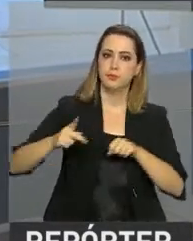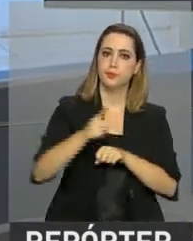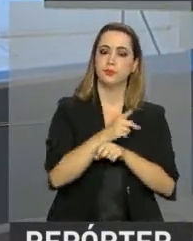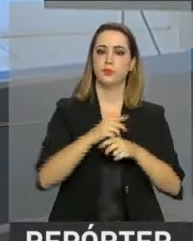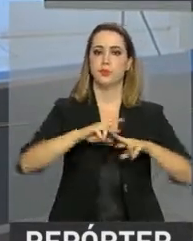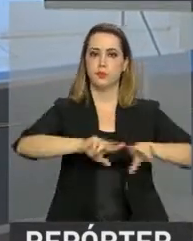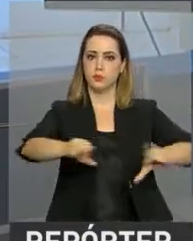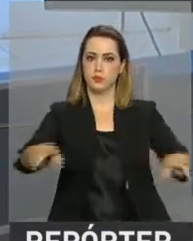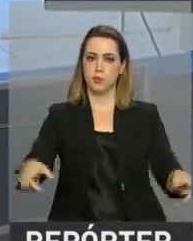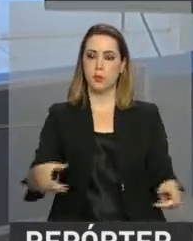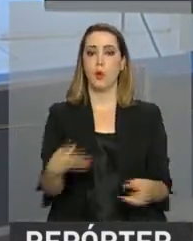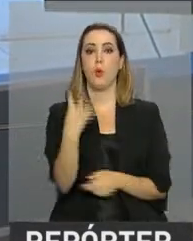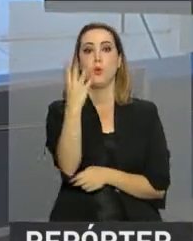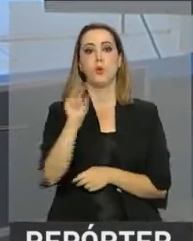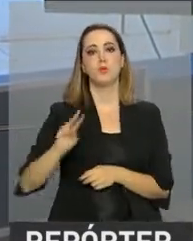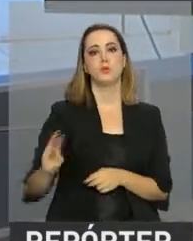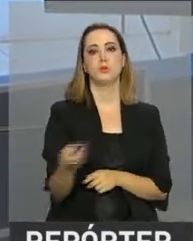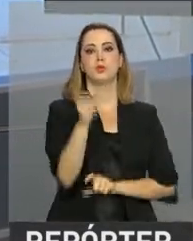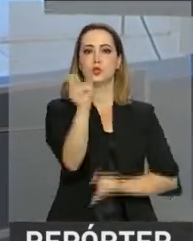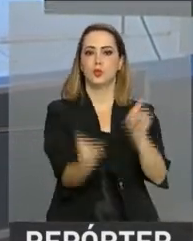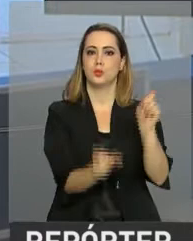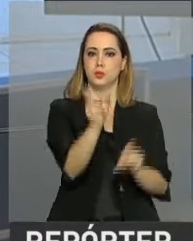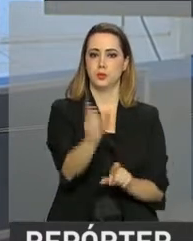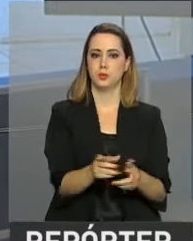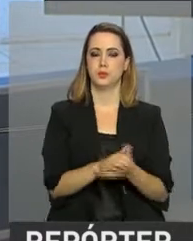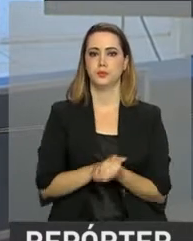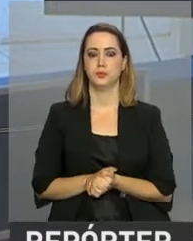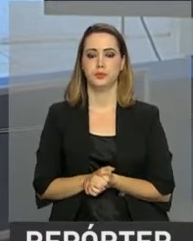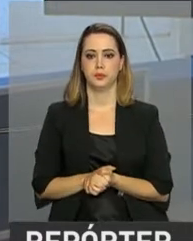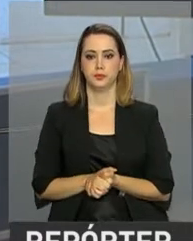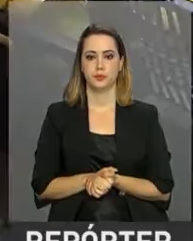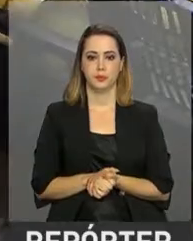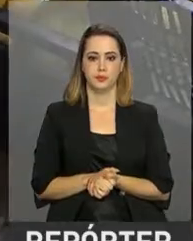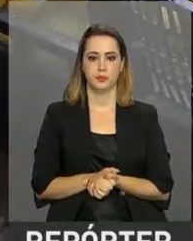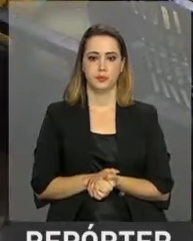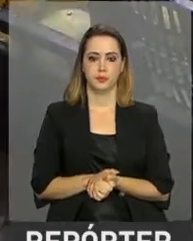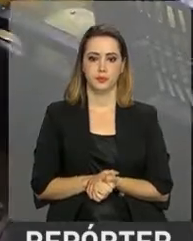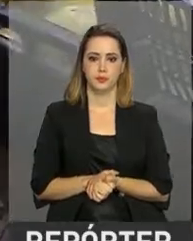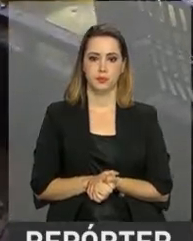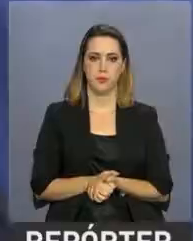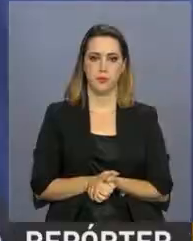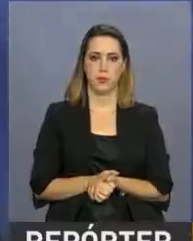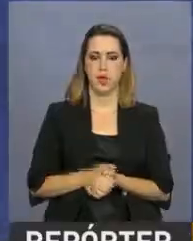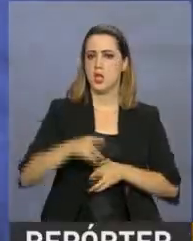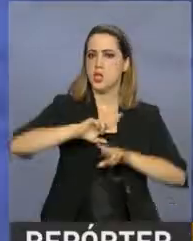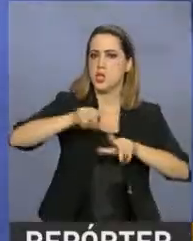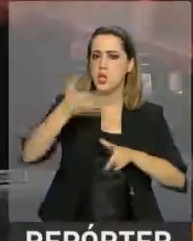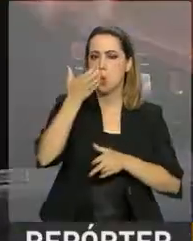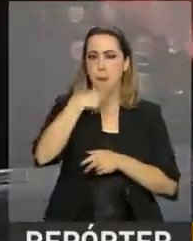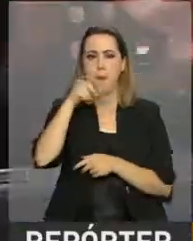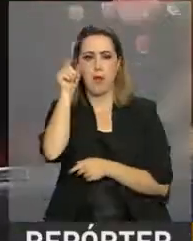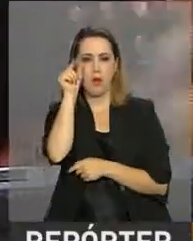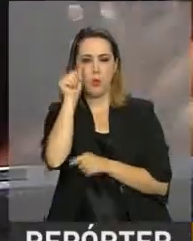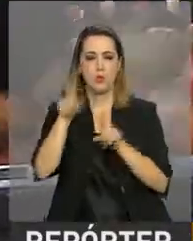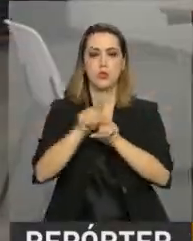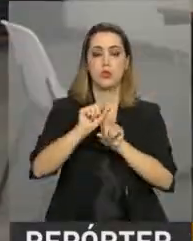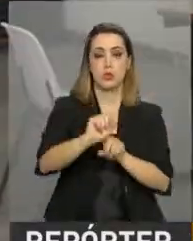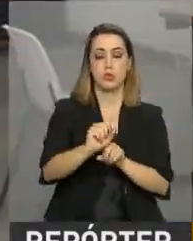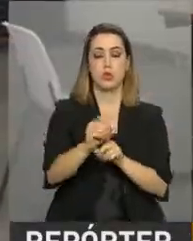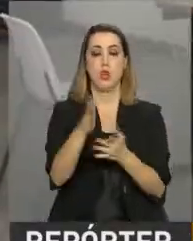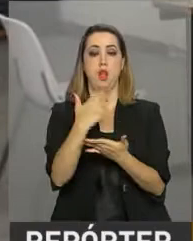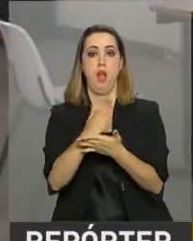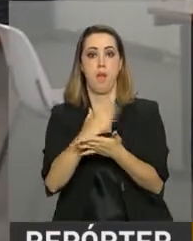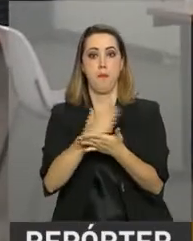desse tipo pelo país que atendem mais de 4 milhões de pessoas maracujá abobrinha e tomate